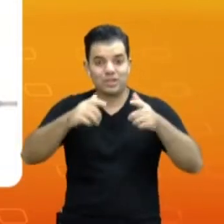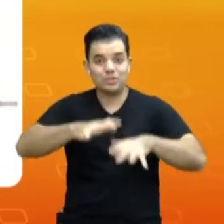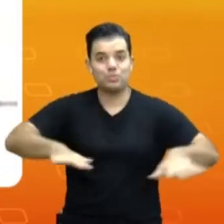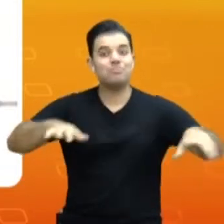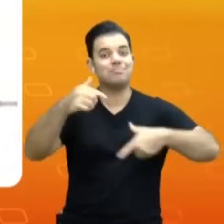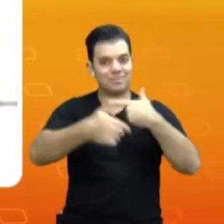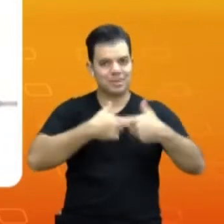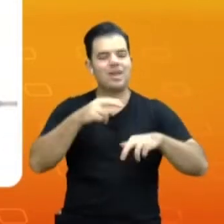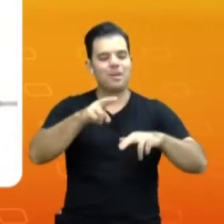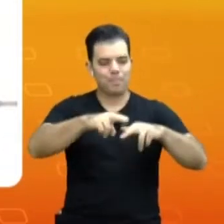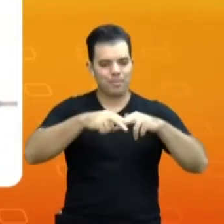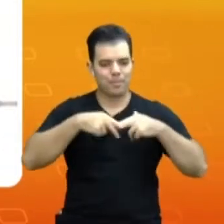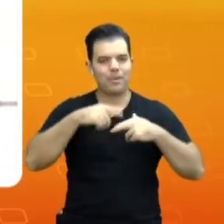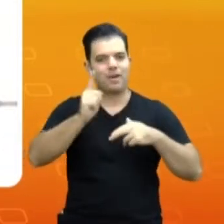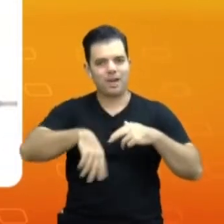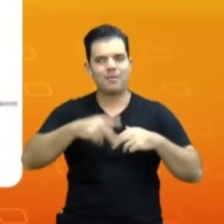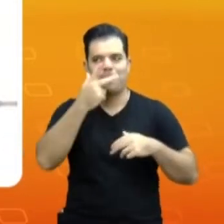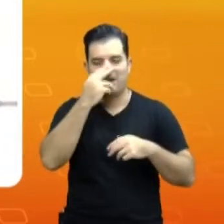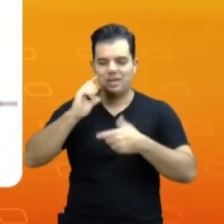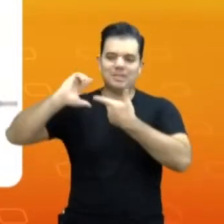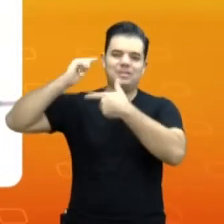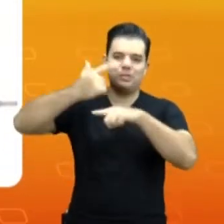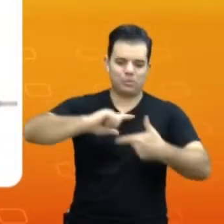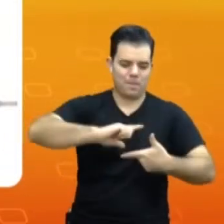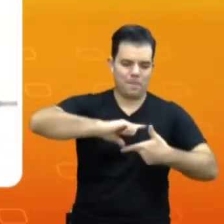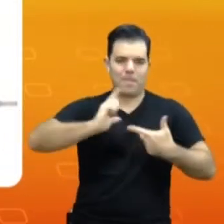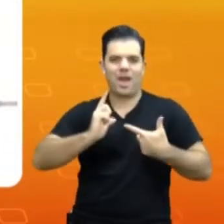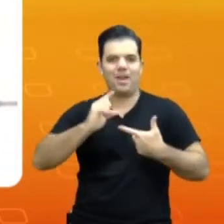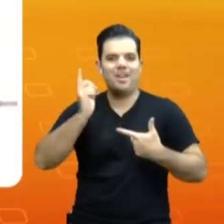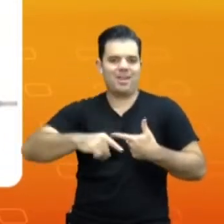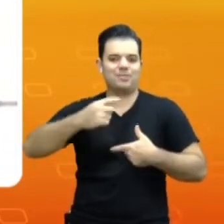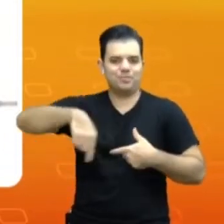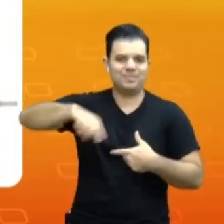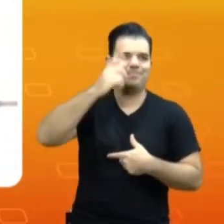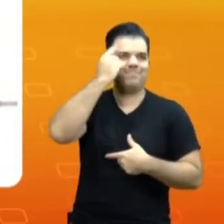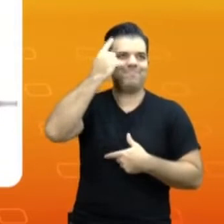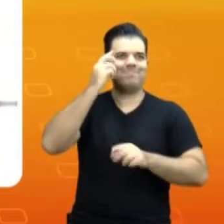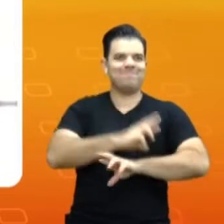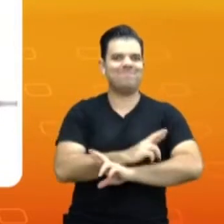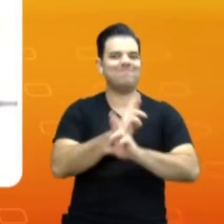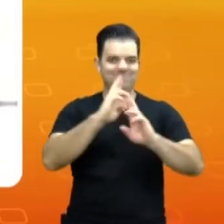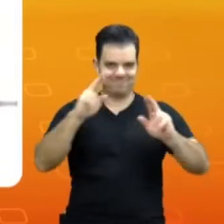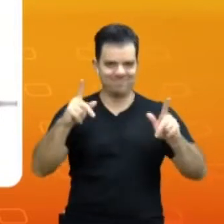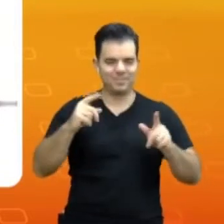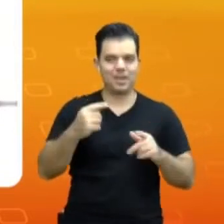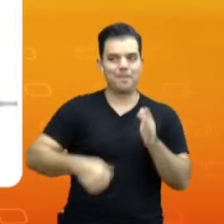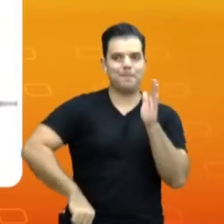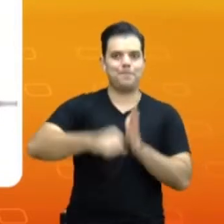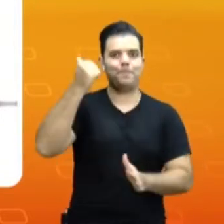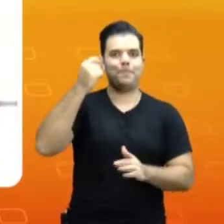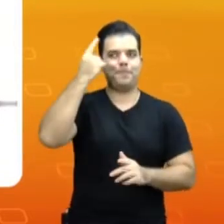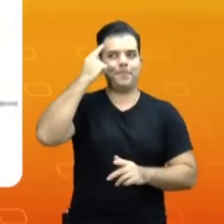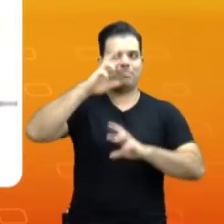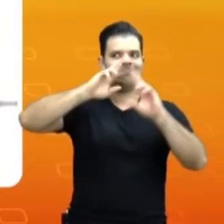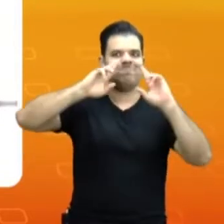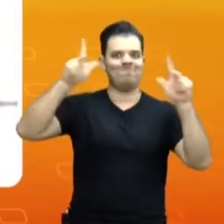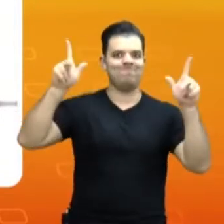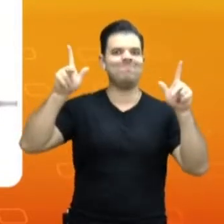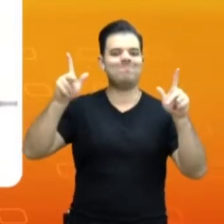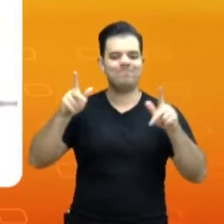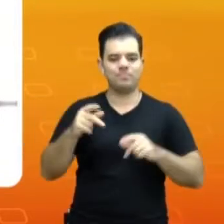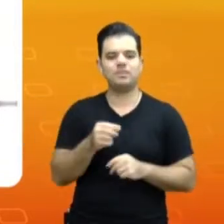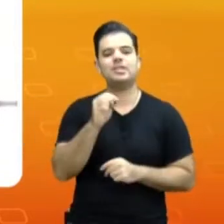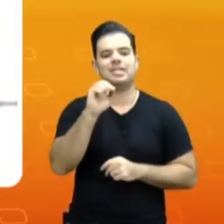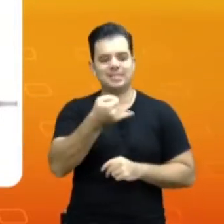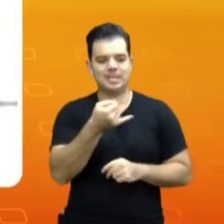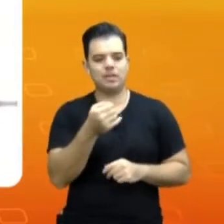caso dessa ruptura assim de modelo que a gente nunca tinha pensado, tá? Foi a primeira vez.